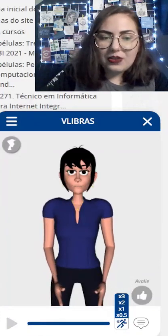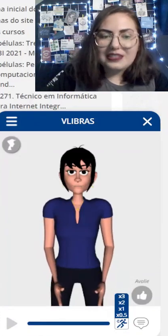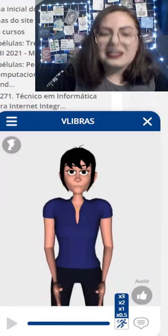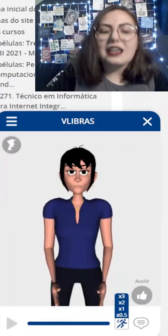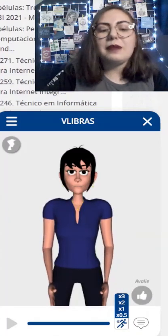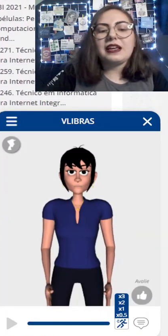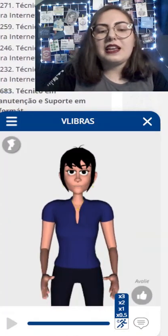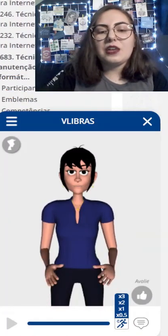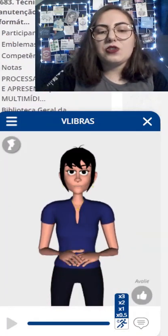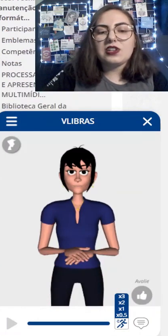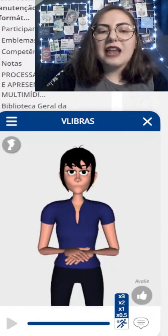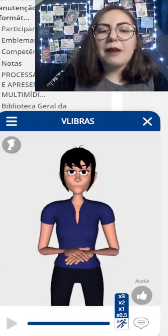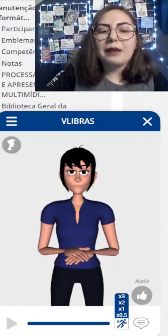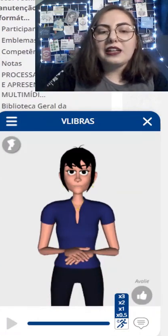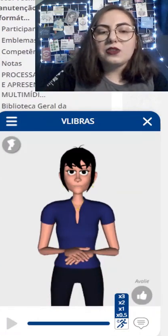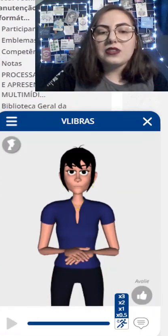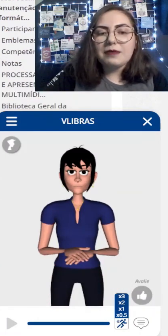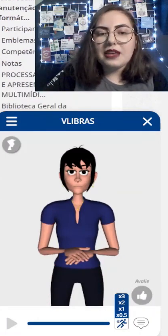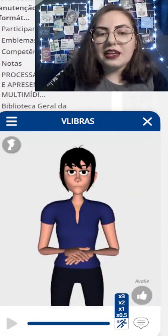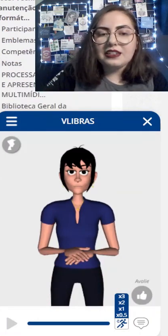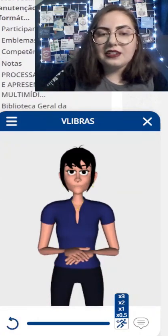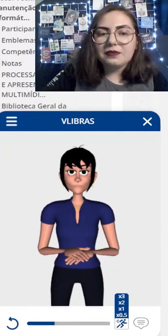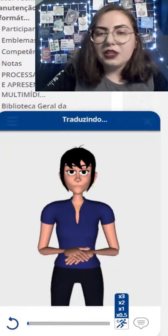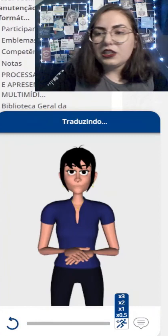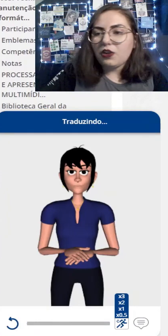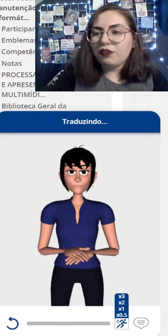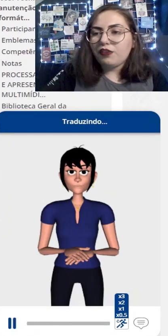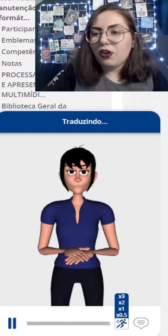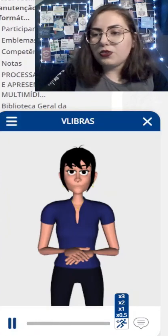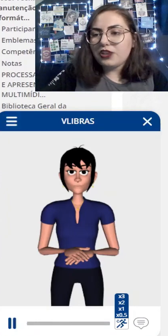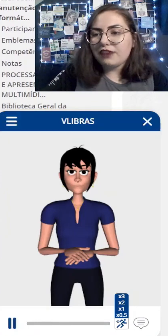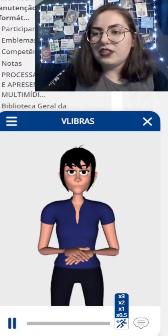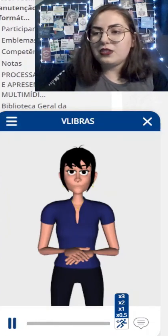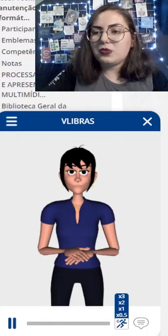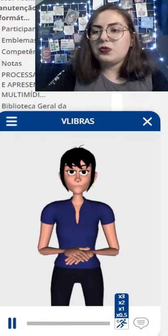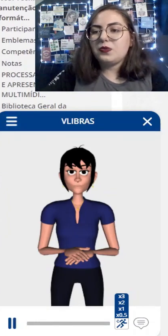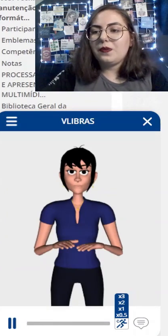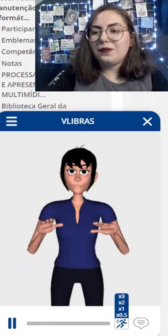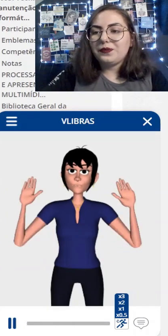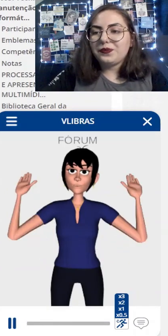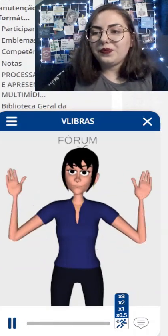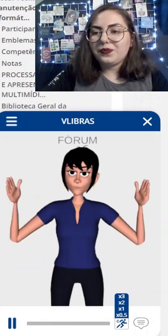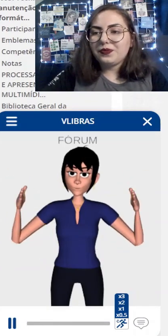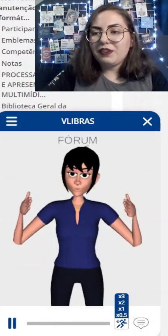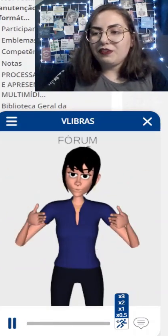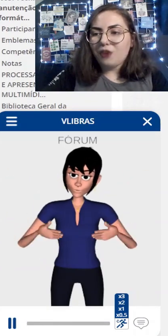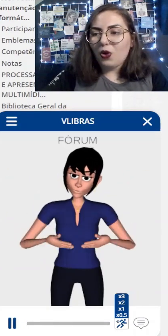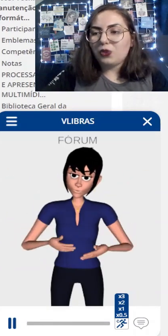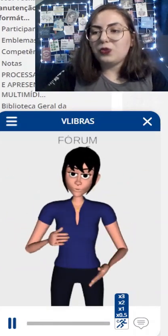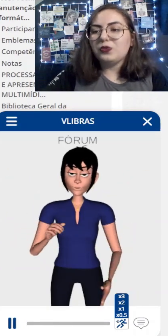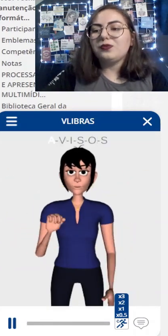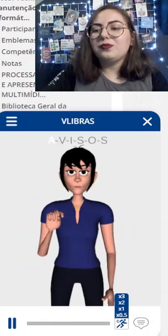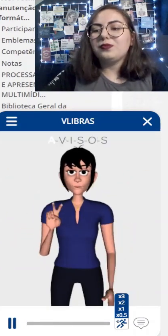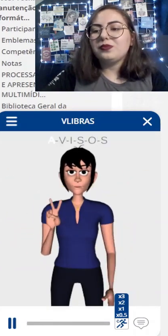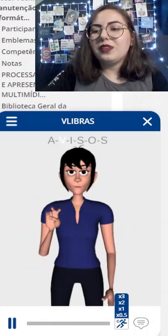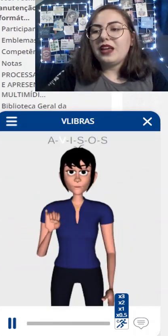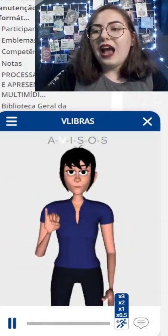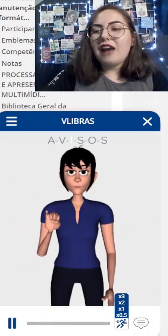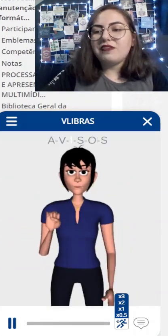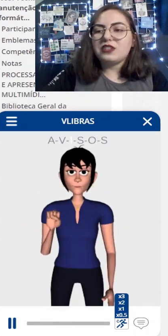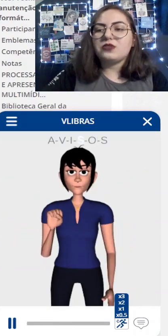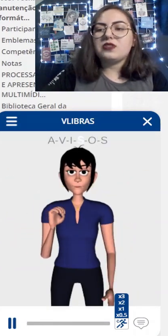para quem quiser conhecer para quem quiser utilizar para quem não sabe ainda tão ao fórum de aviso o fórum